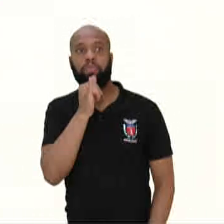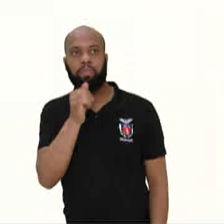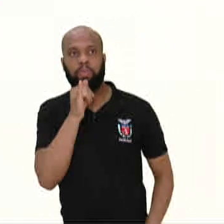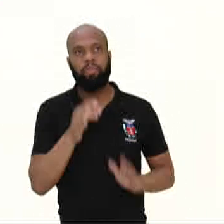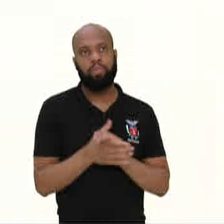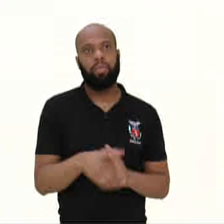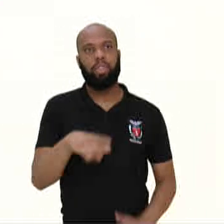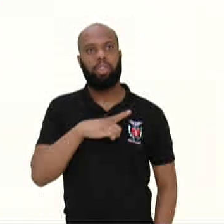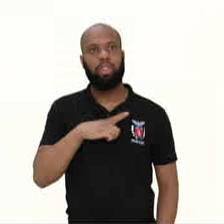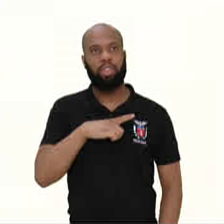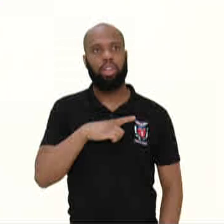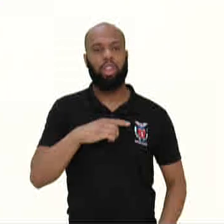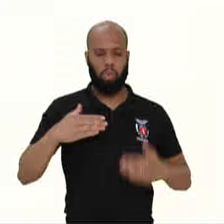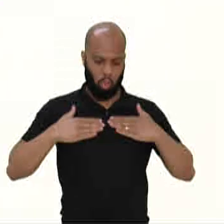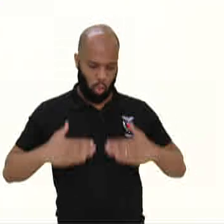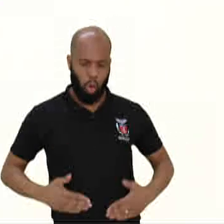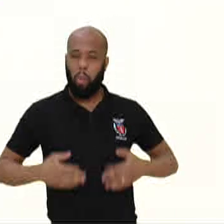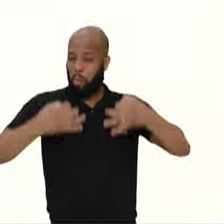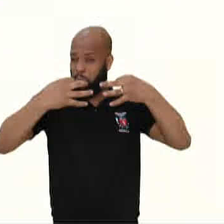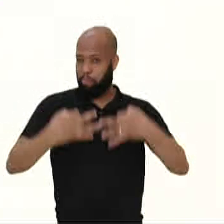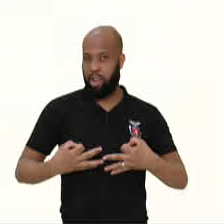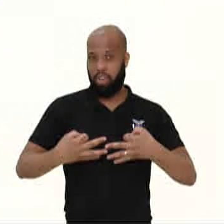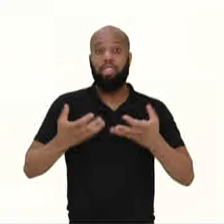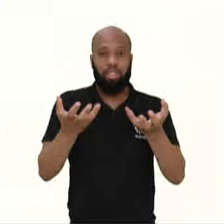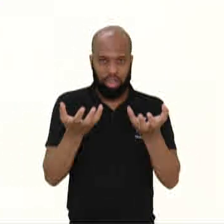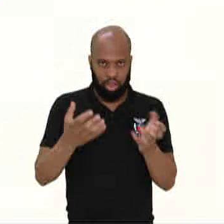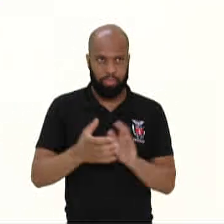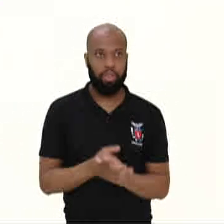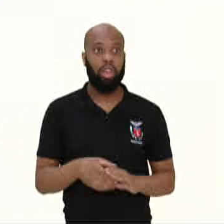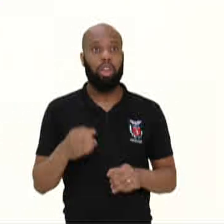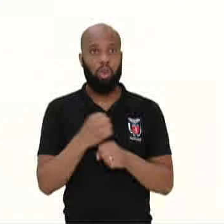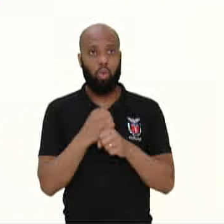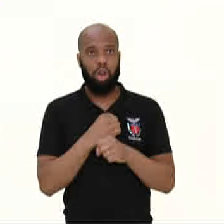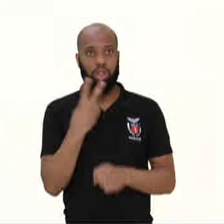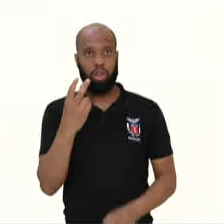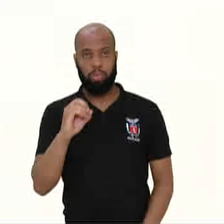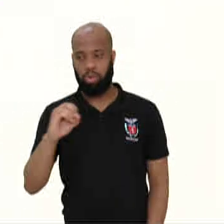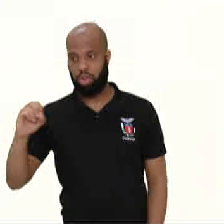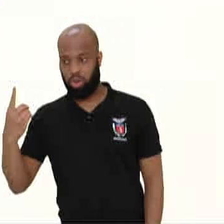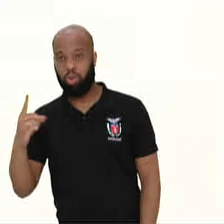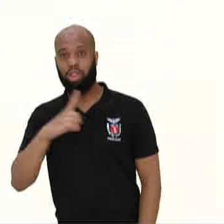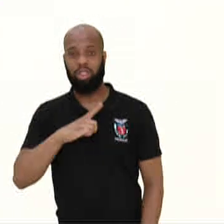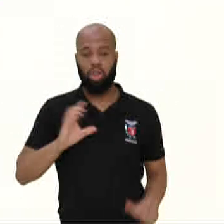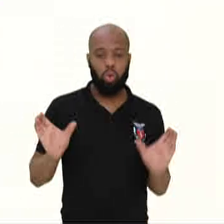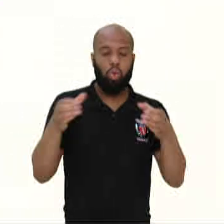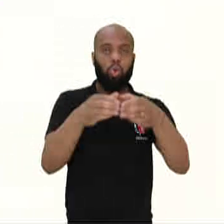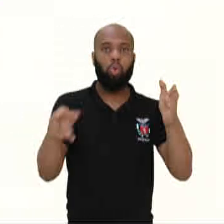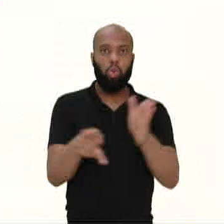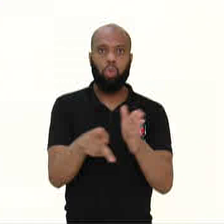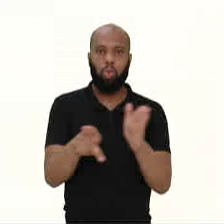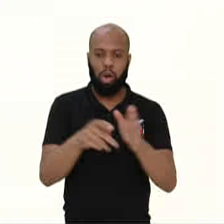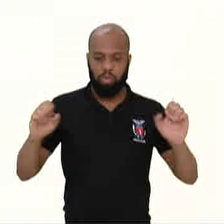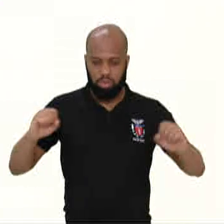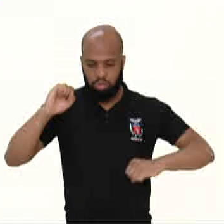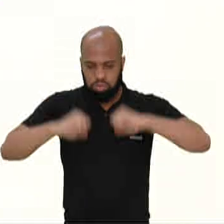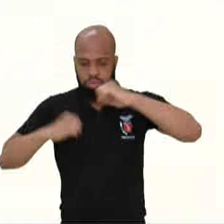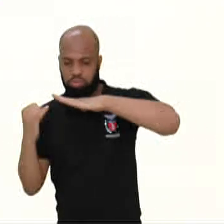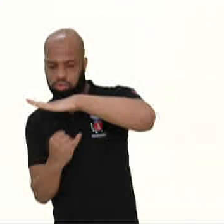exemplo, o mito do corpo ideal. Em 2001, a indústria de suplementos alimentares investiu